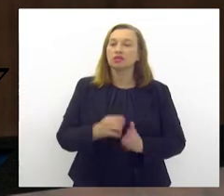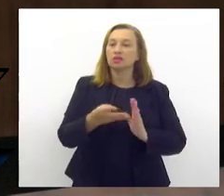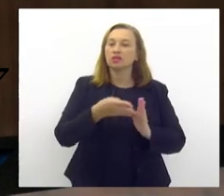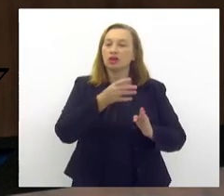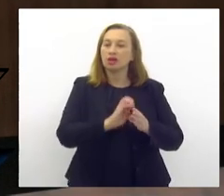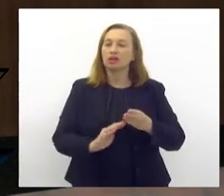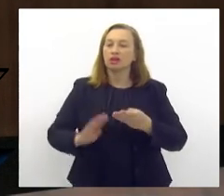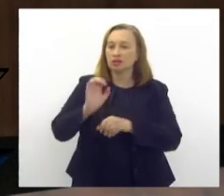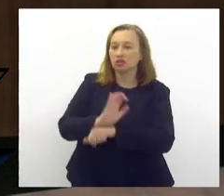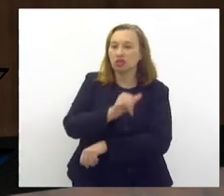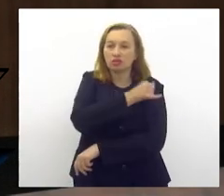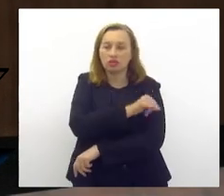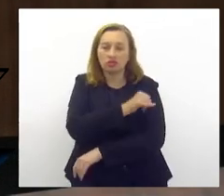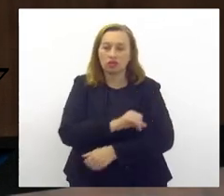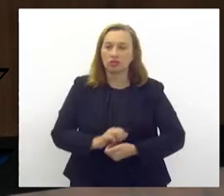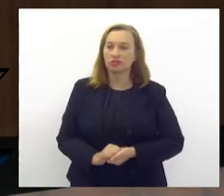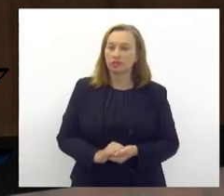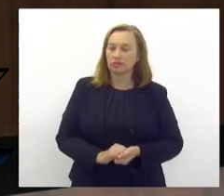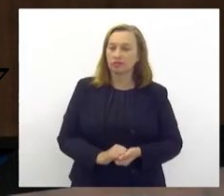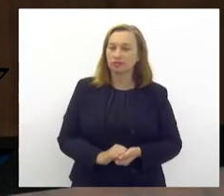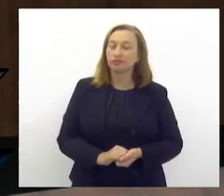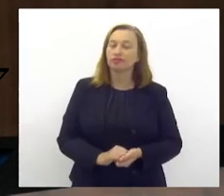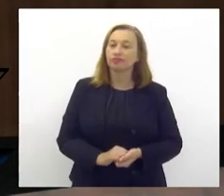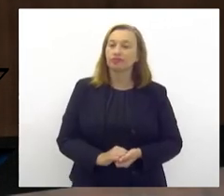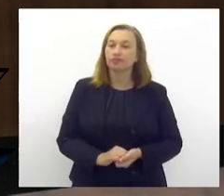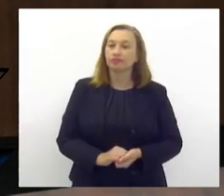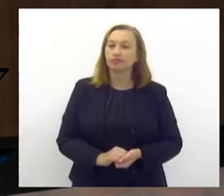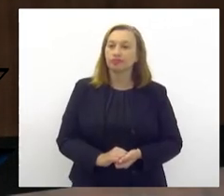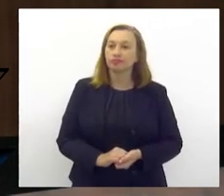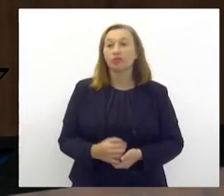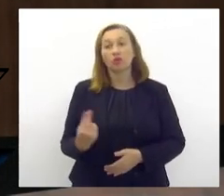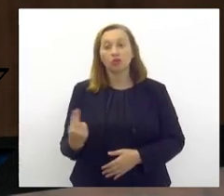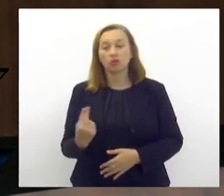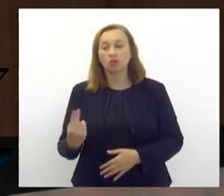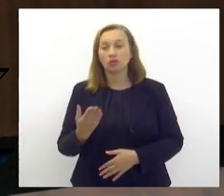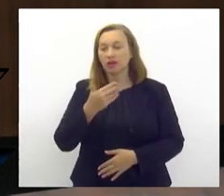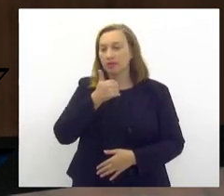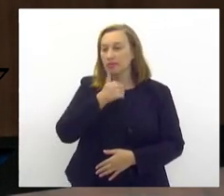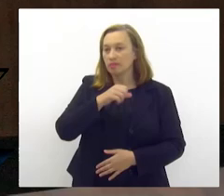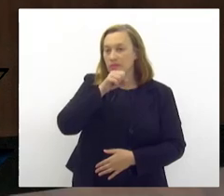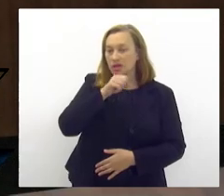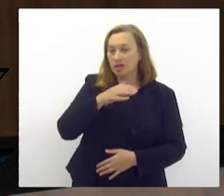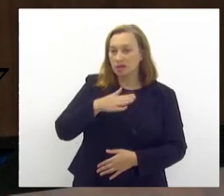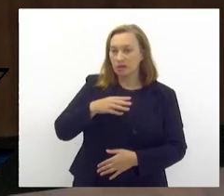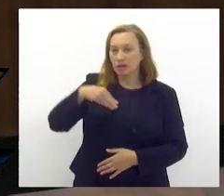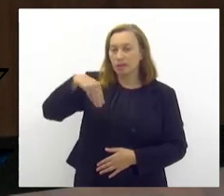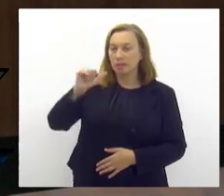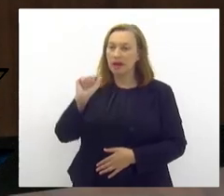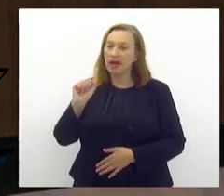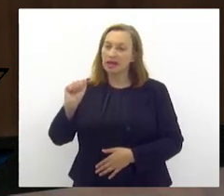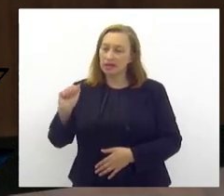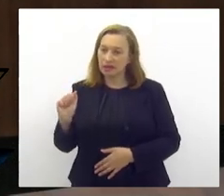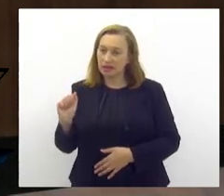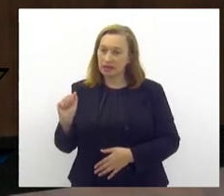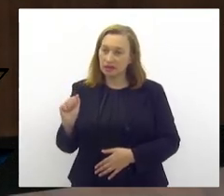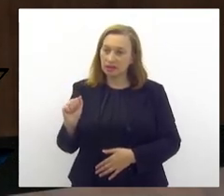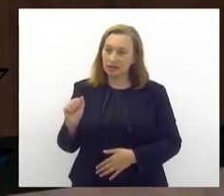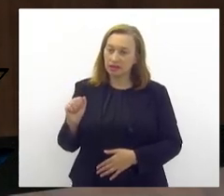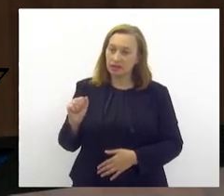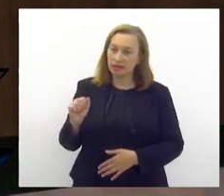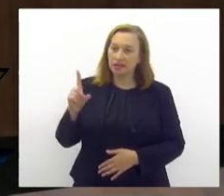calendário do Estado do Rio de Janeiro. Além do mais, o nome da minha mãe era Maria